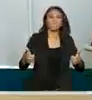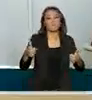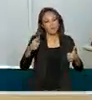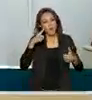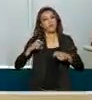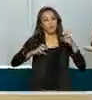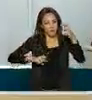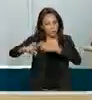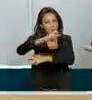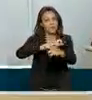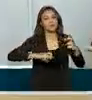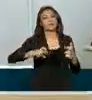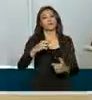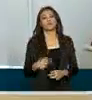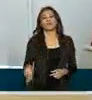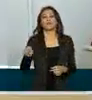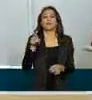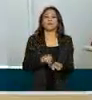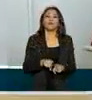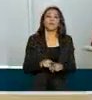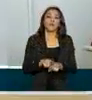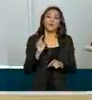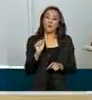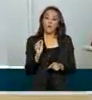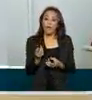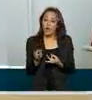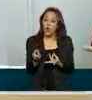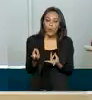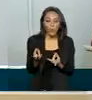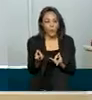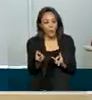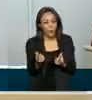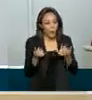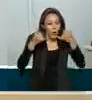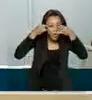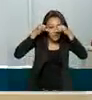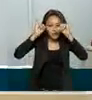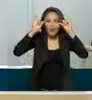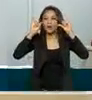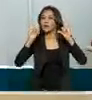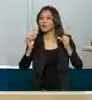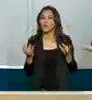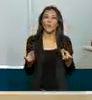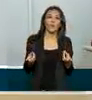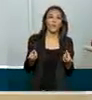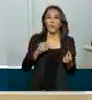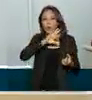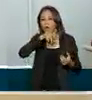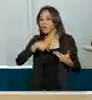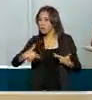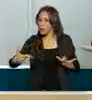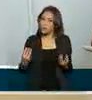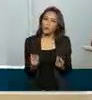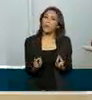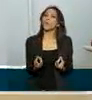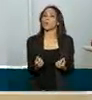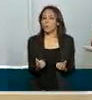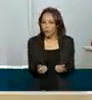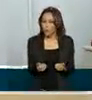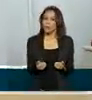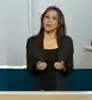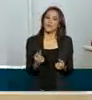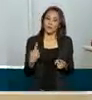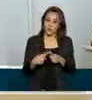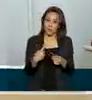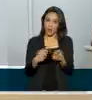também fazemos contagem de animais o acompanhamento de áreas quando temos emergências